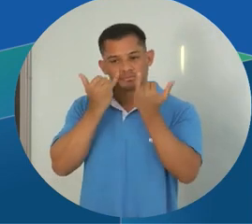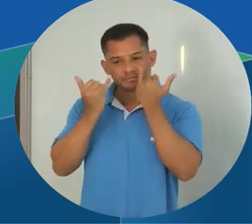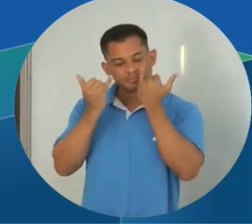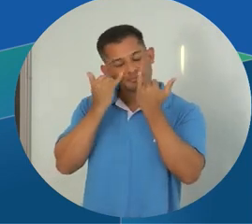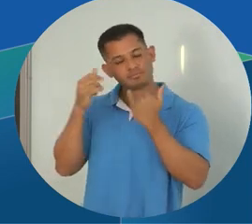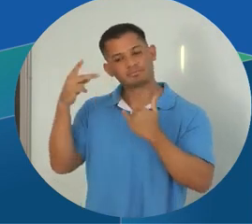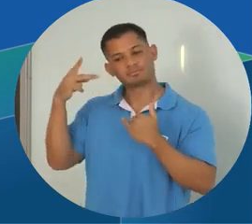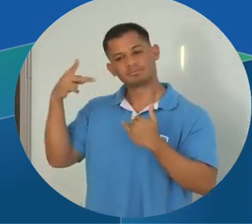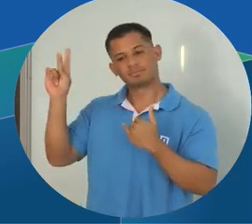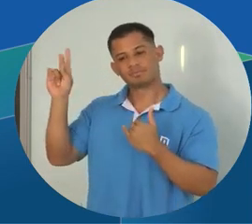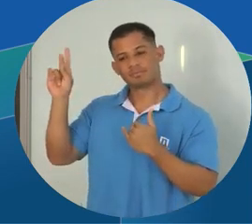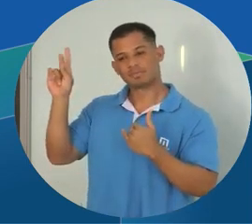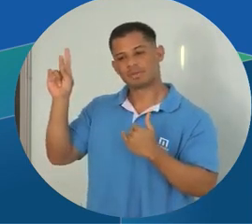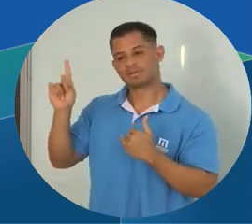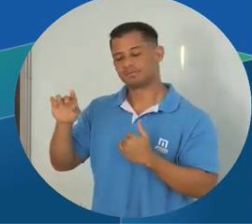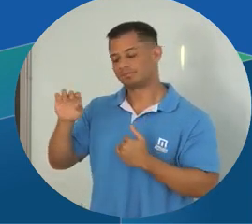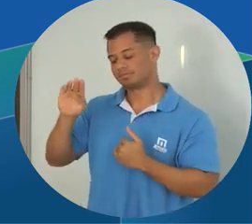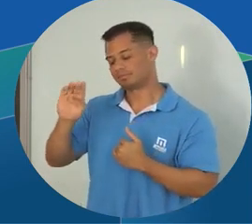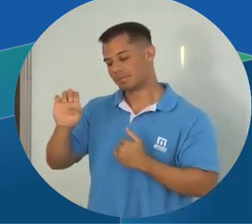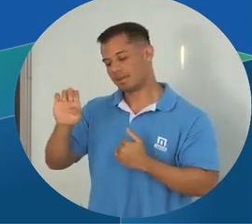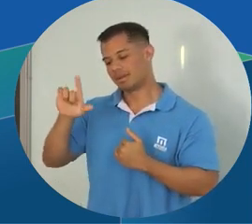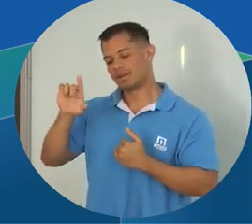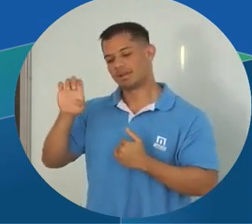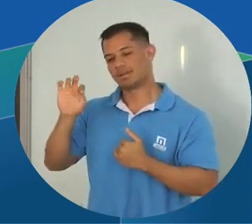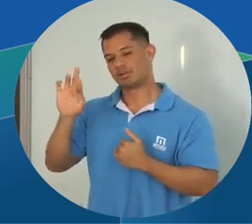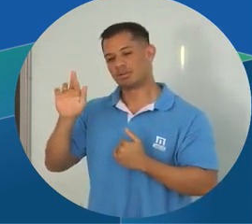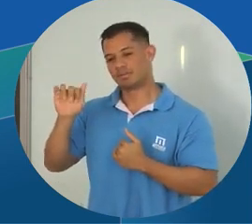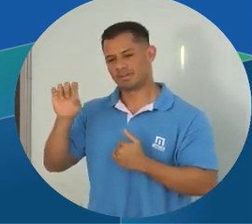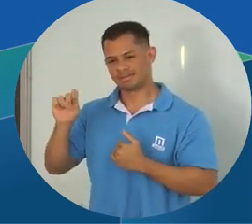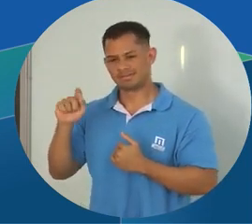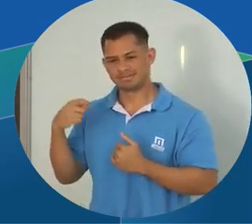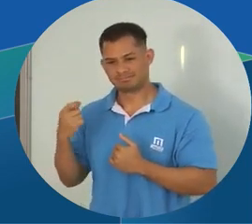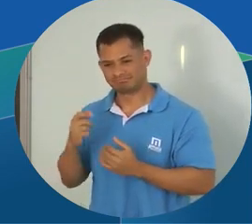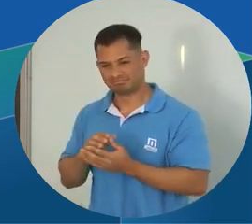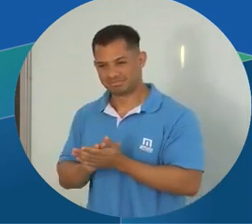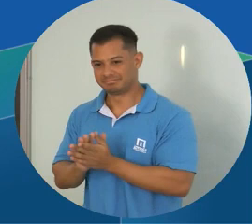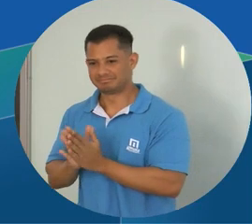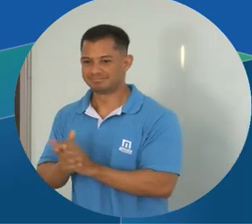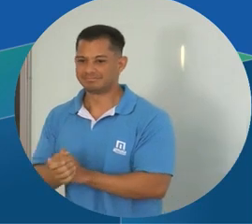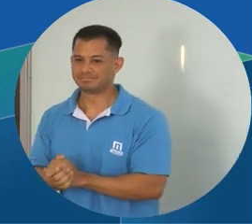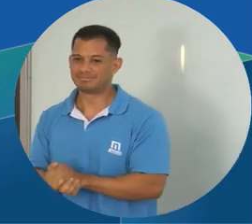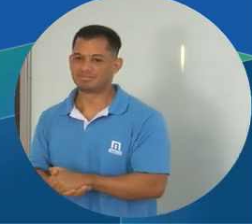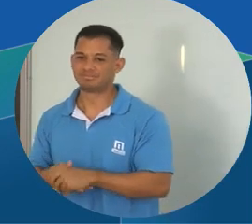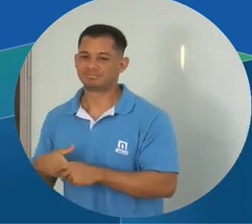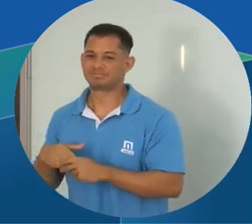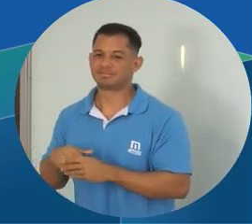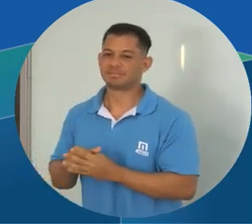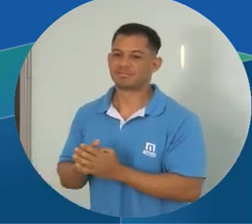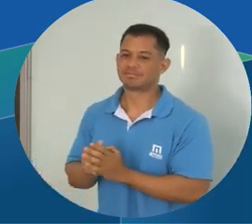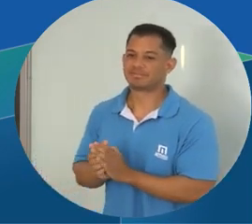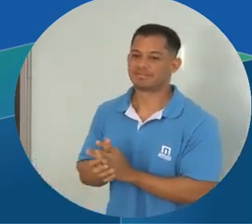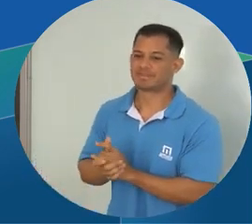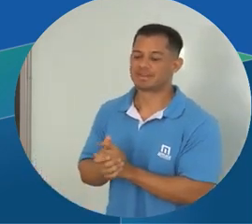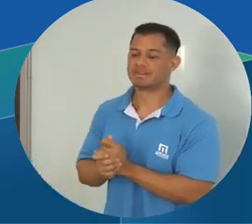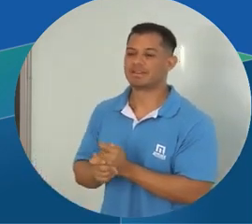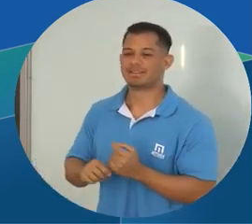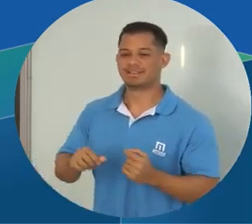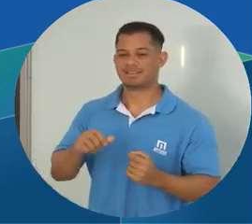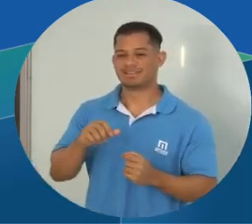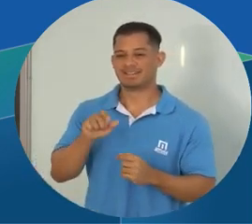Eletrobras. Mas a influência do agregado da região, foi o caso desse empreendimento, o agregado mais